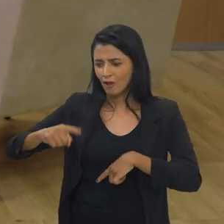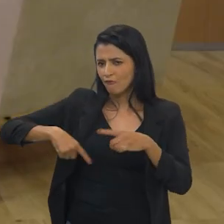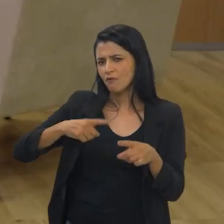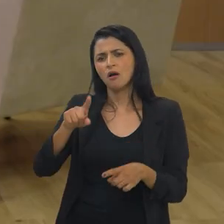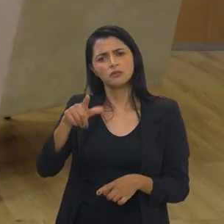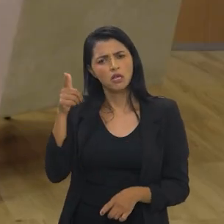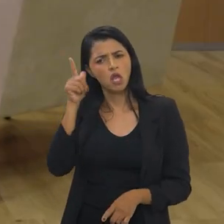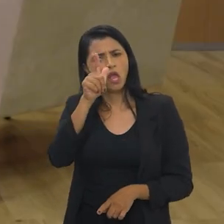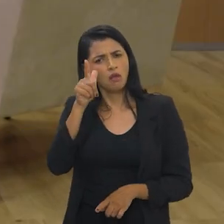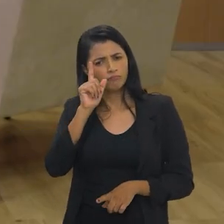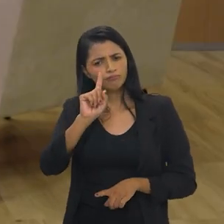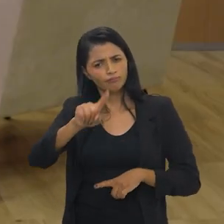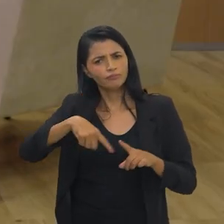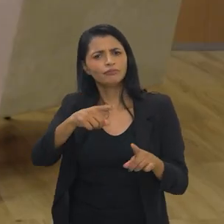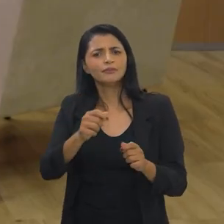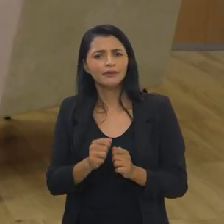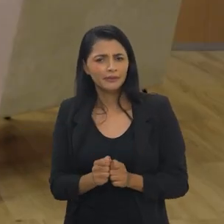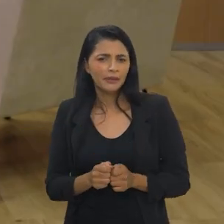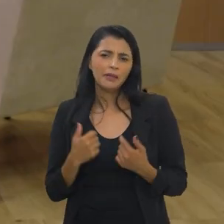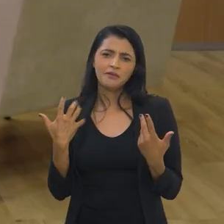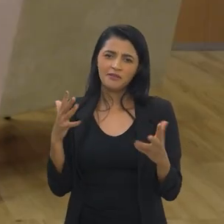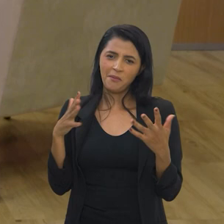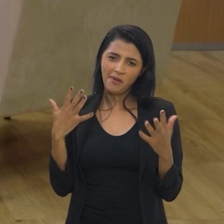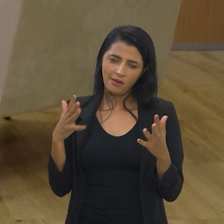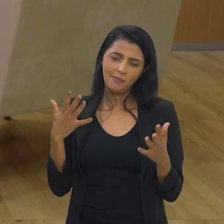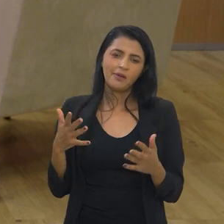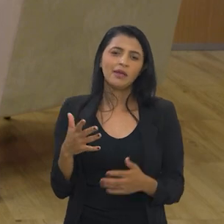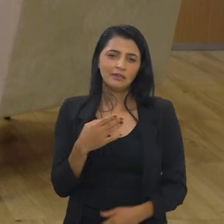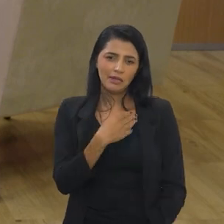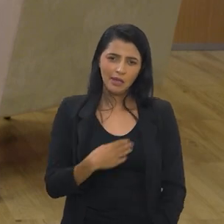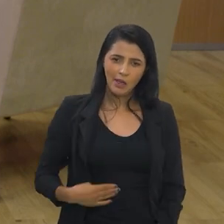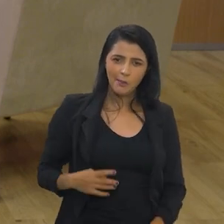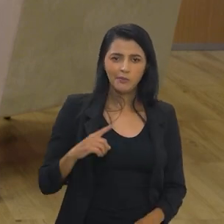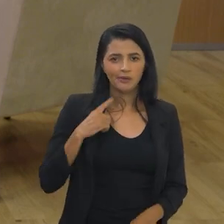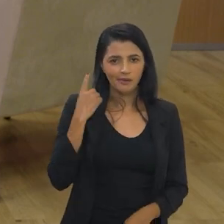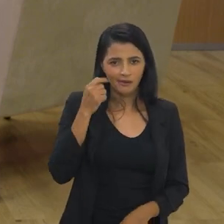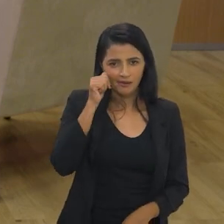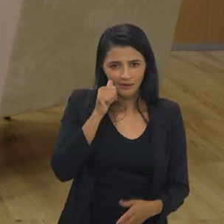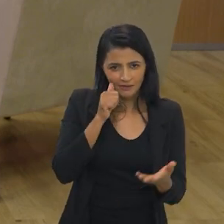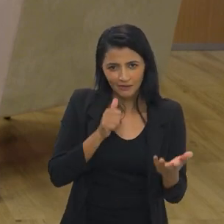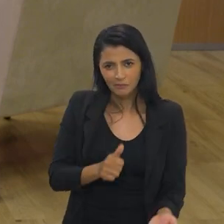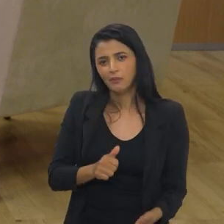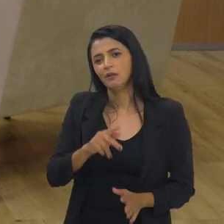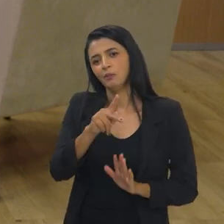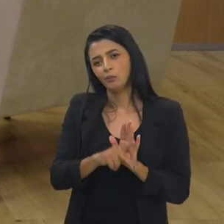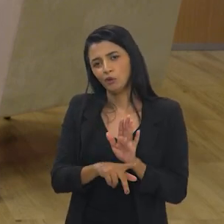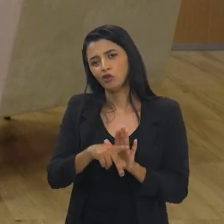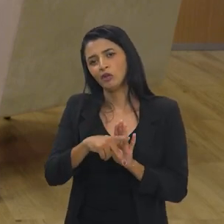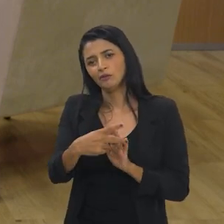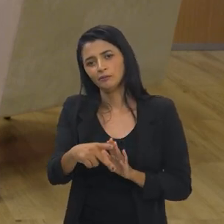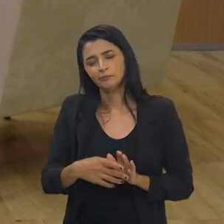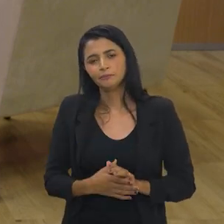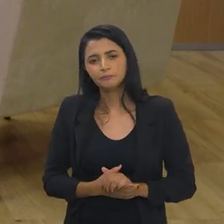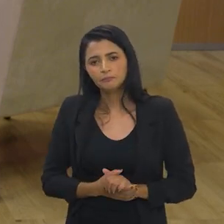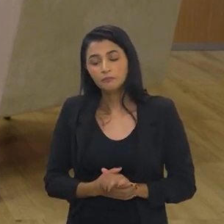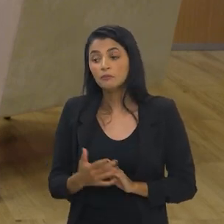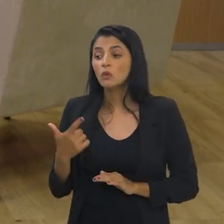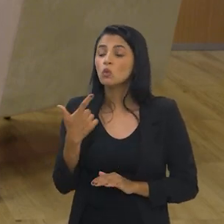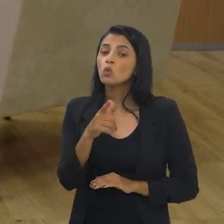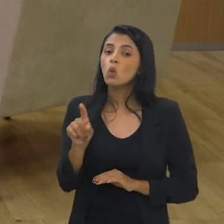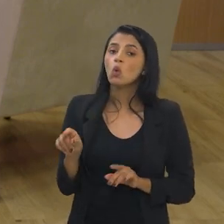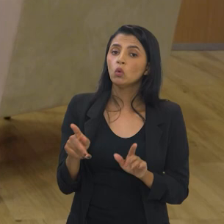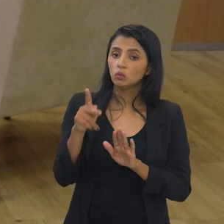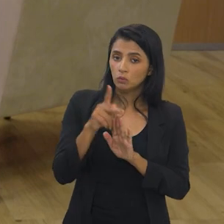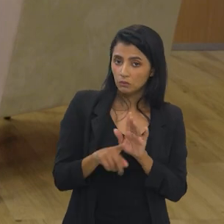é uma grande avanço uma grande conquista e ele tá de parabéns amenista da música por essa projeto de ler